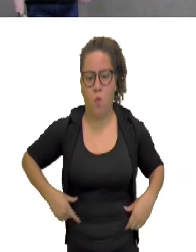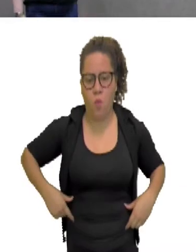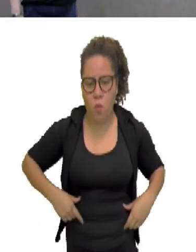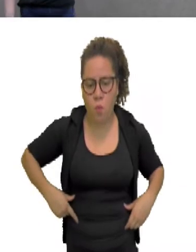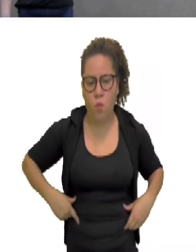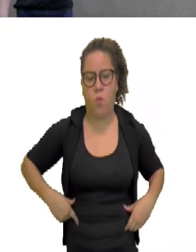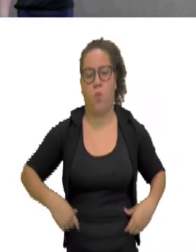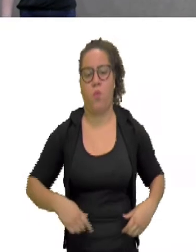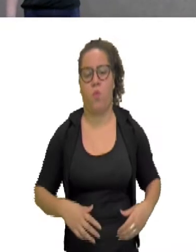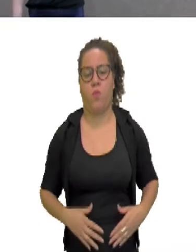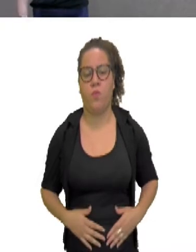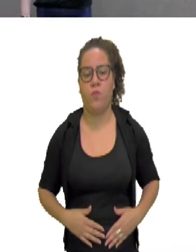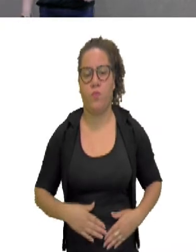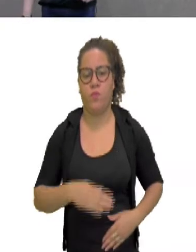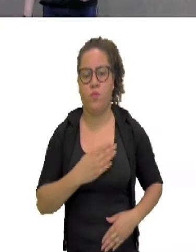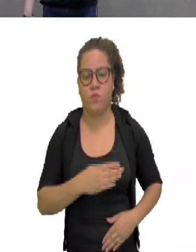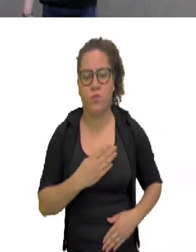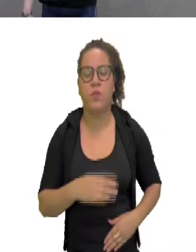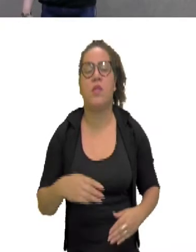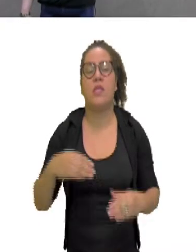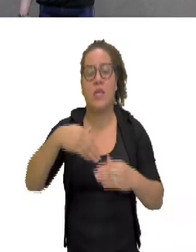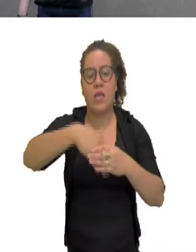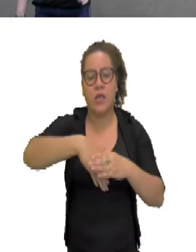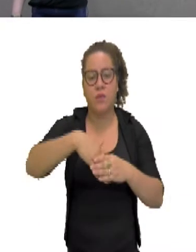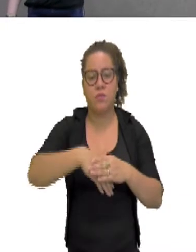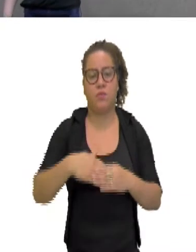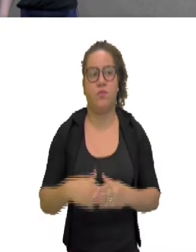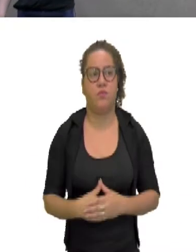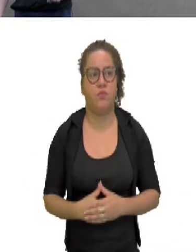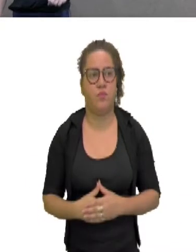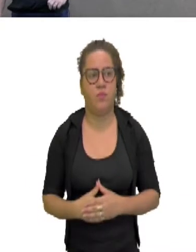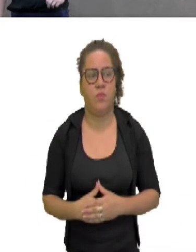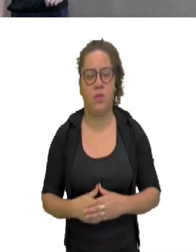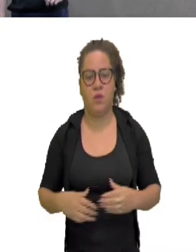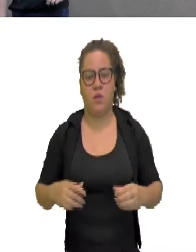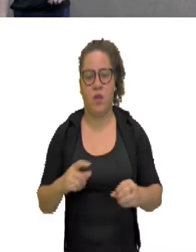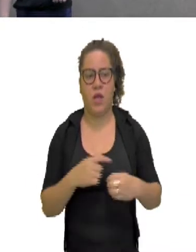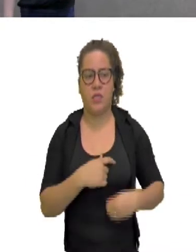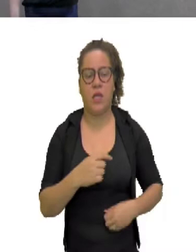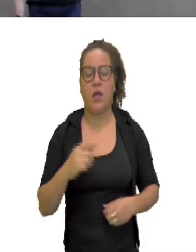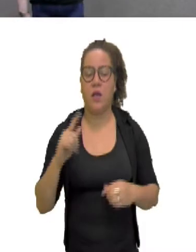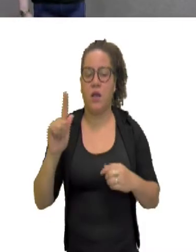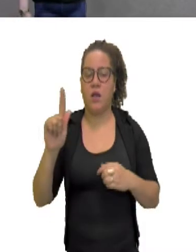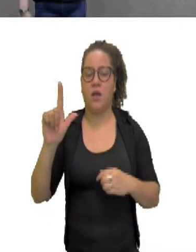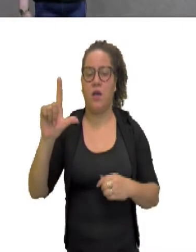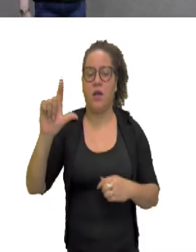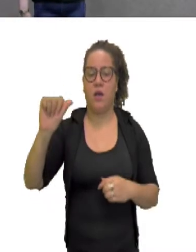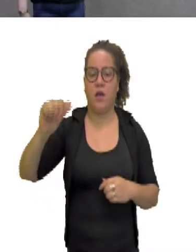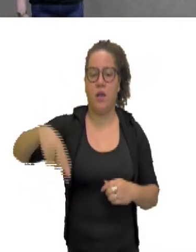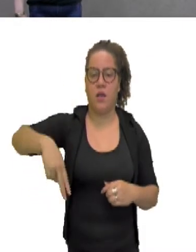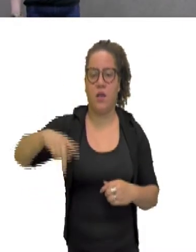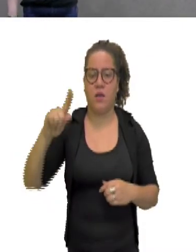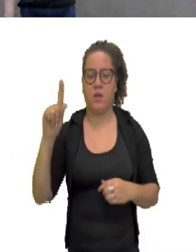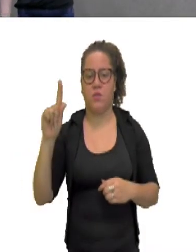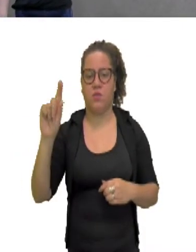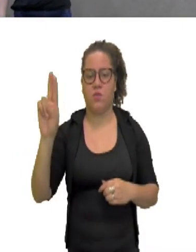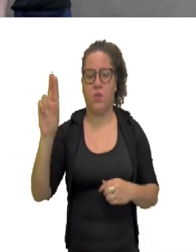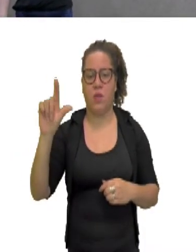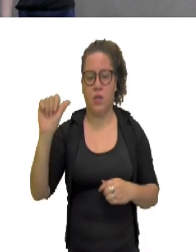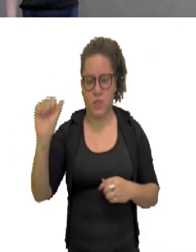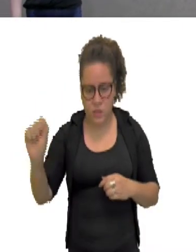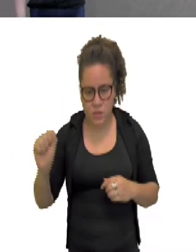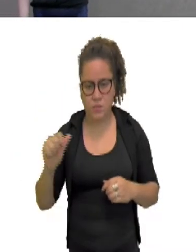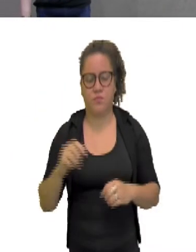e nas cavidades internas e formando as glândulas. Curioso notar que nos